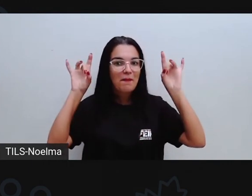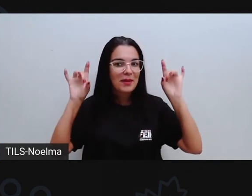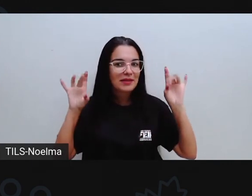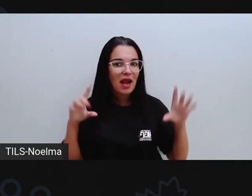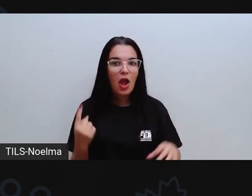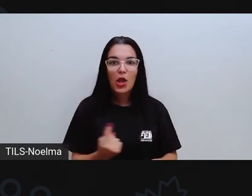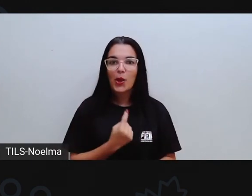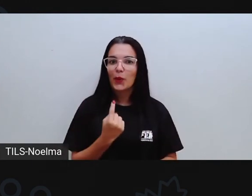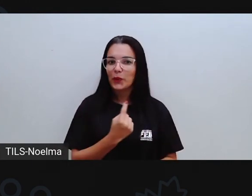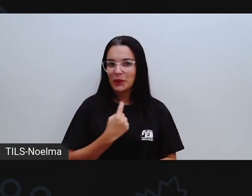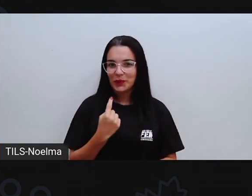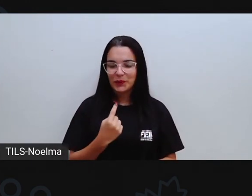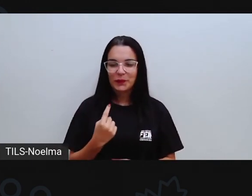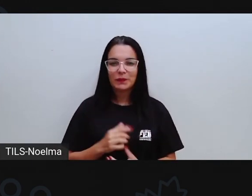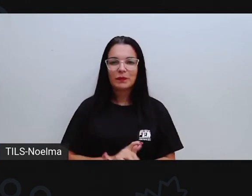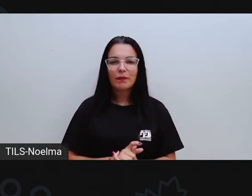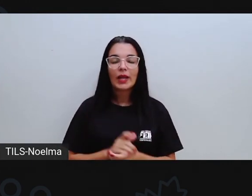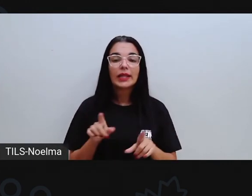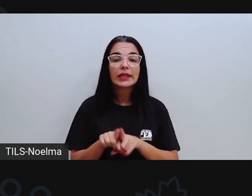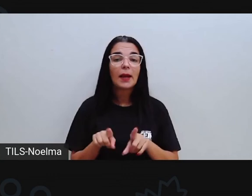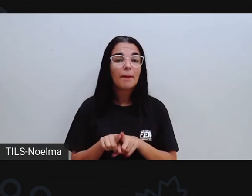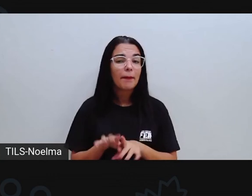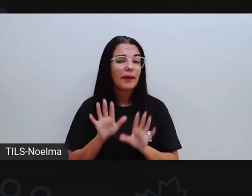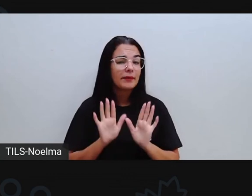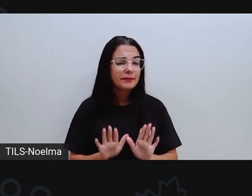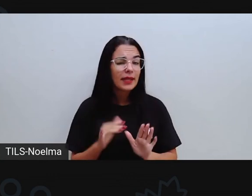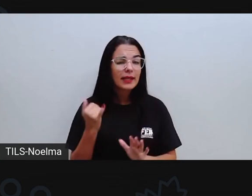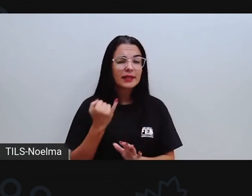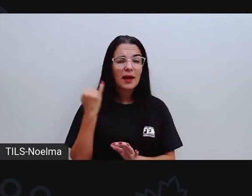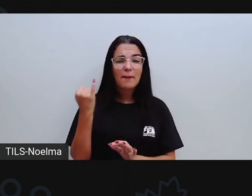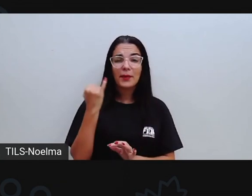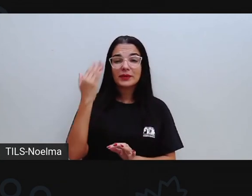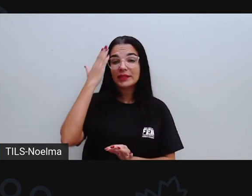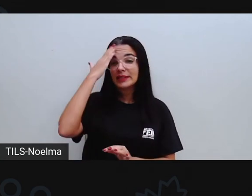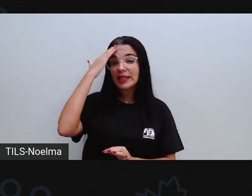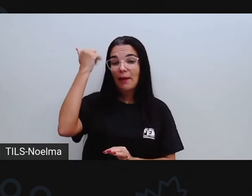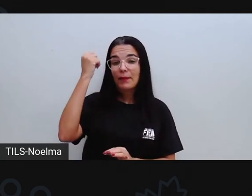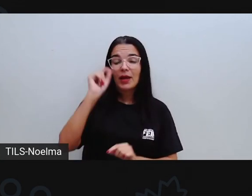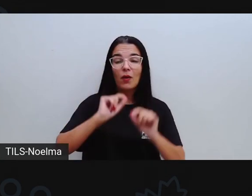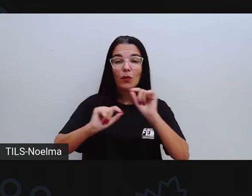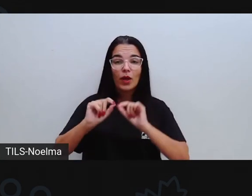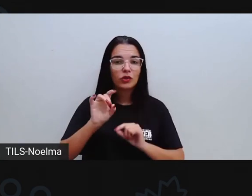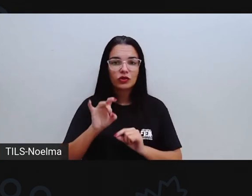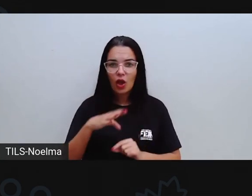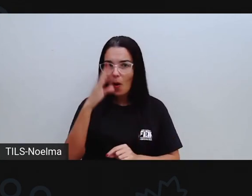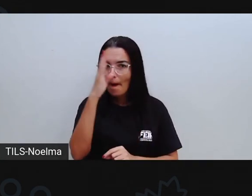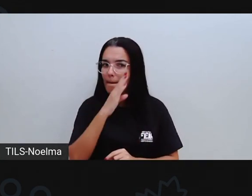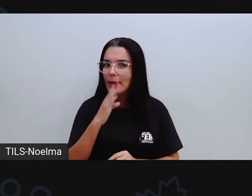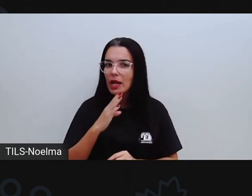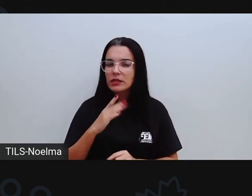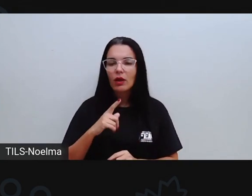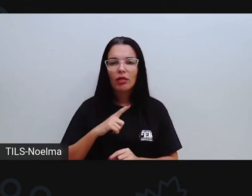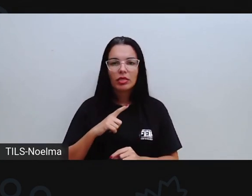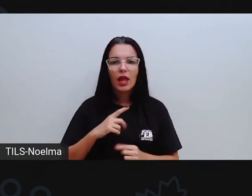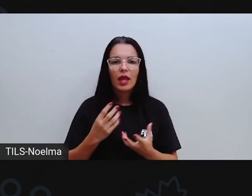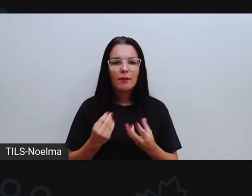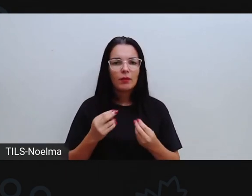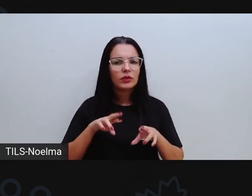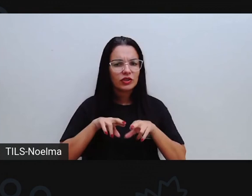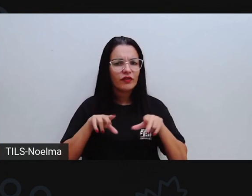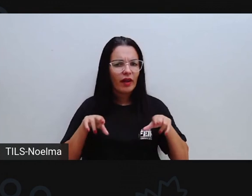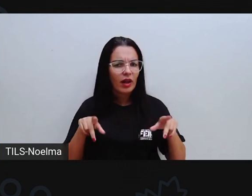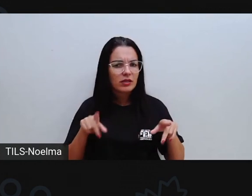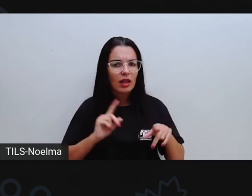único. E é interessante a gente saber que não é somente o Brasil que apresenta essa diversidade,